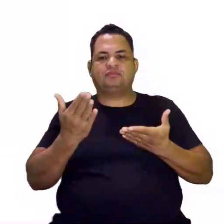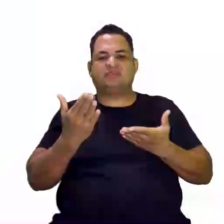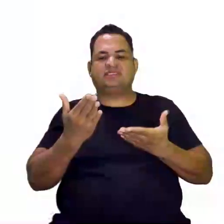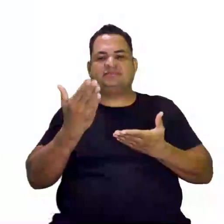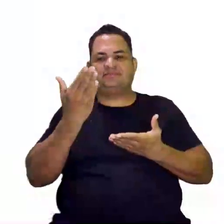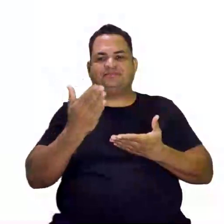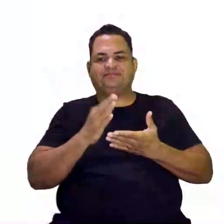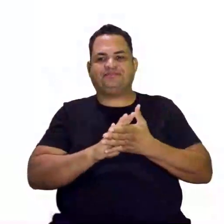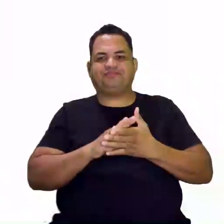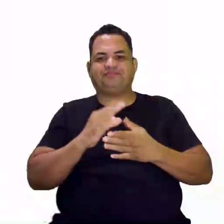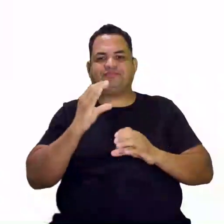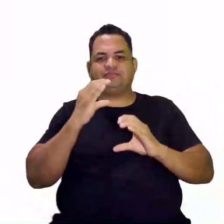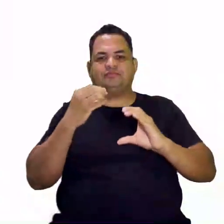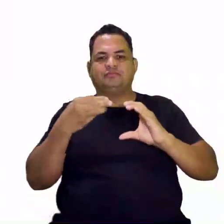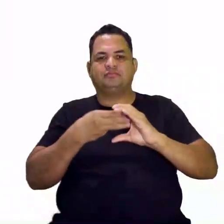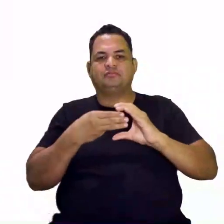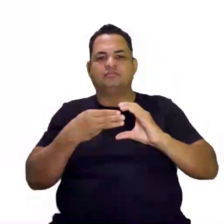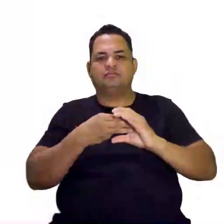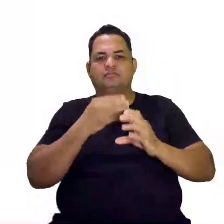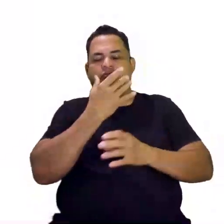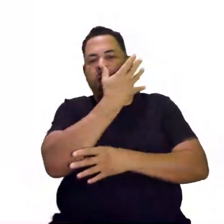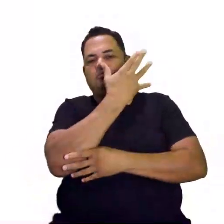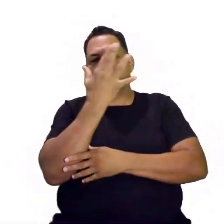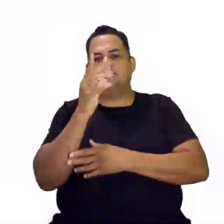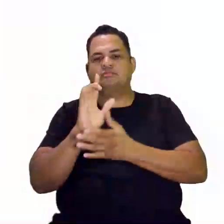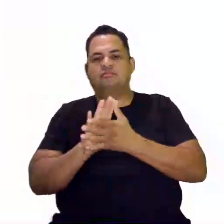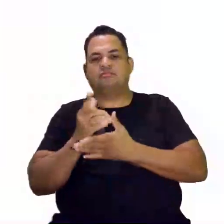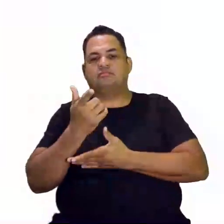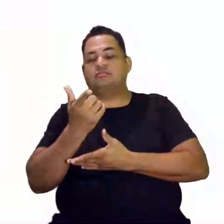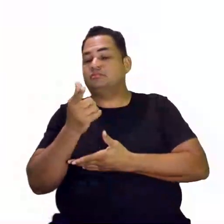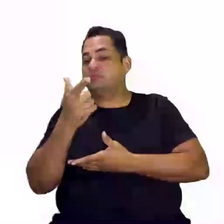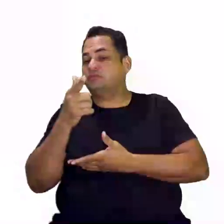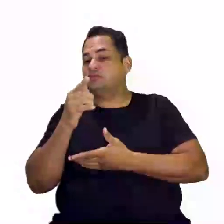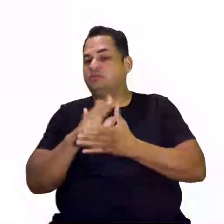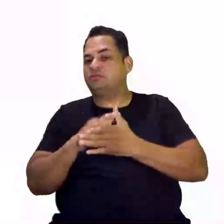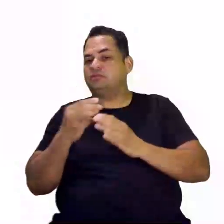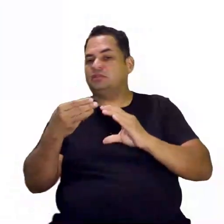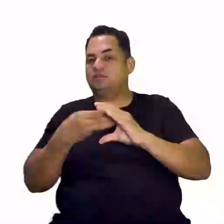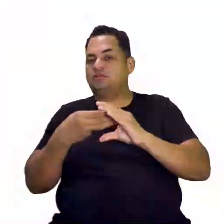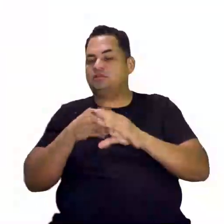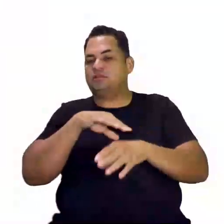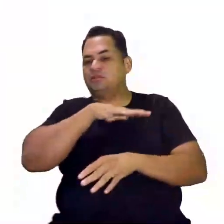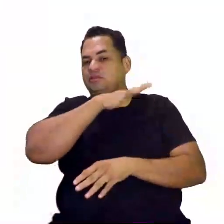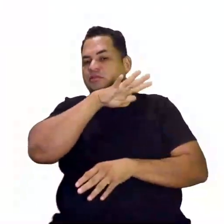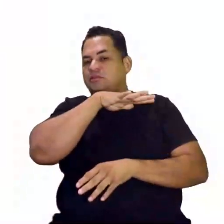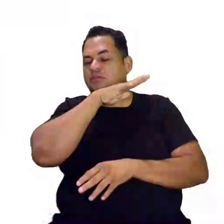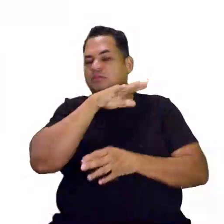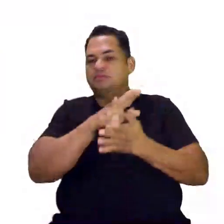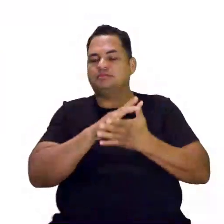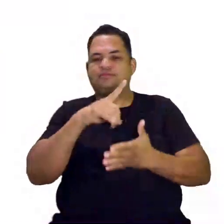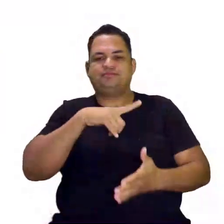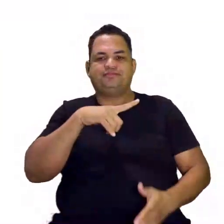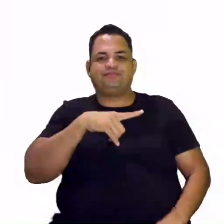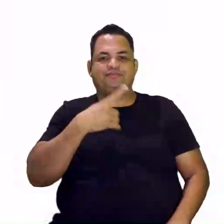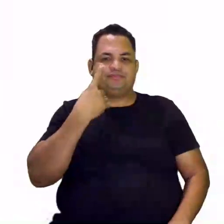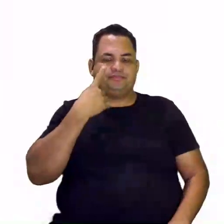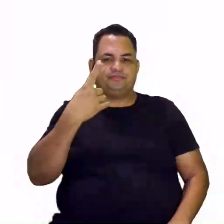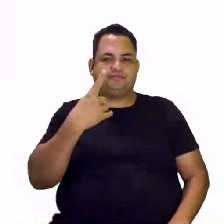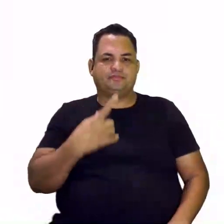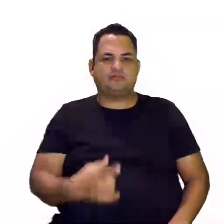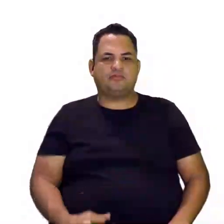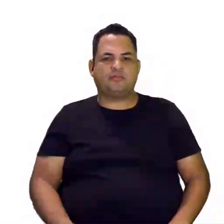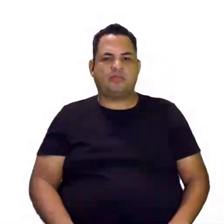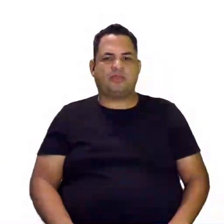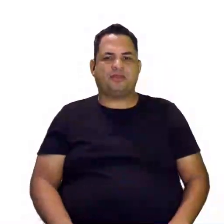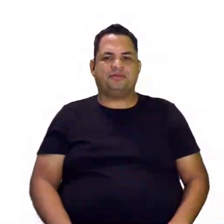está aqui na célula vegetal, que não está presente na célula animal. E aí você tem, deixa eu colocar em azulzinho para